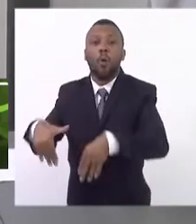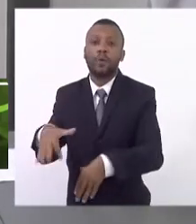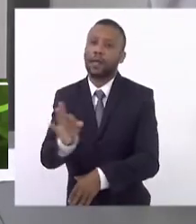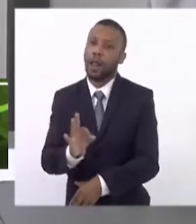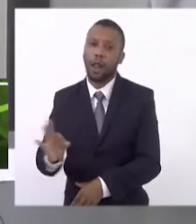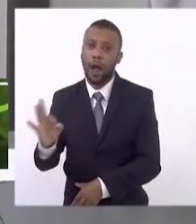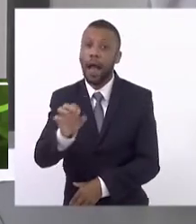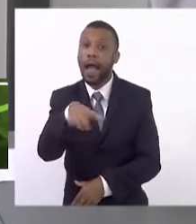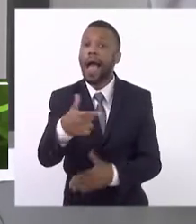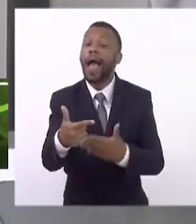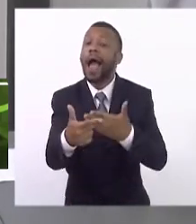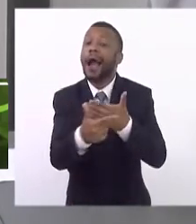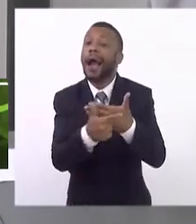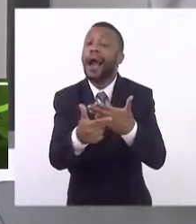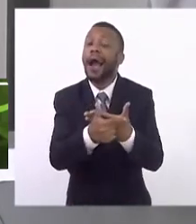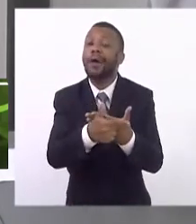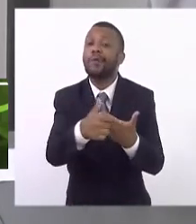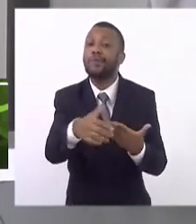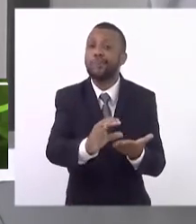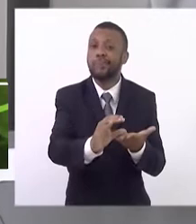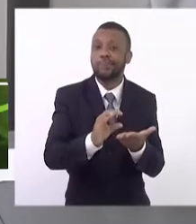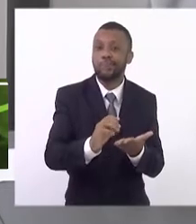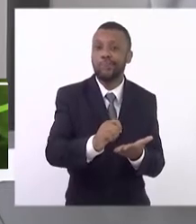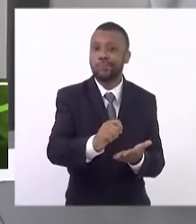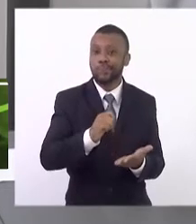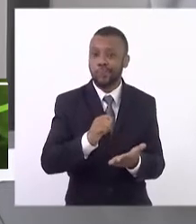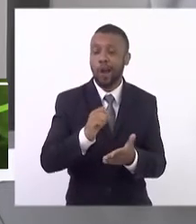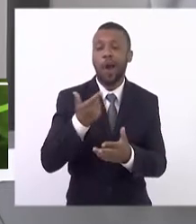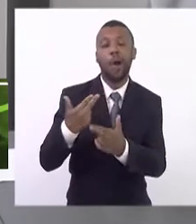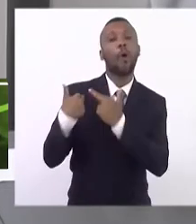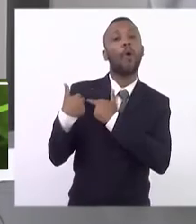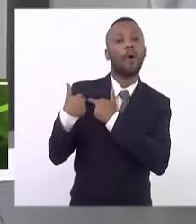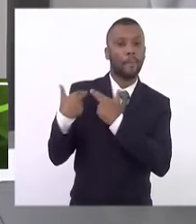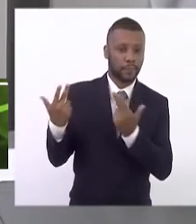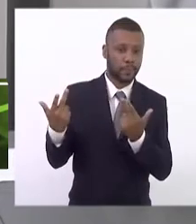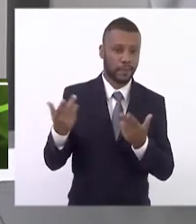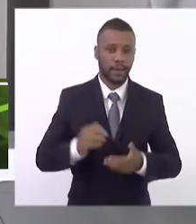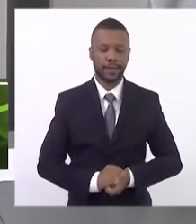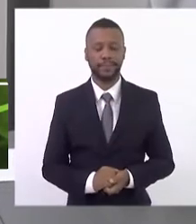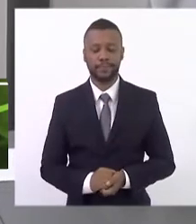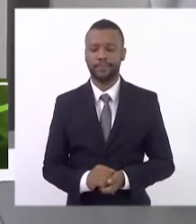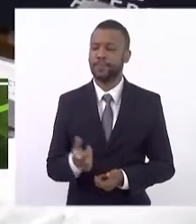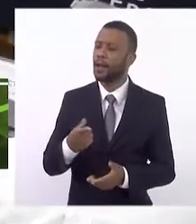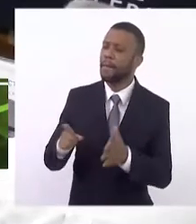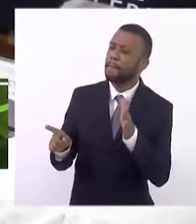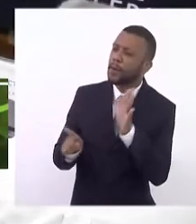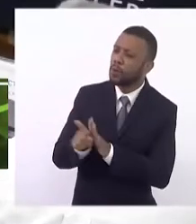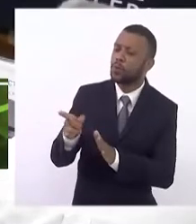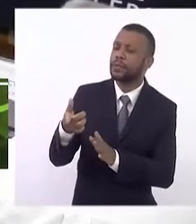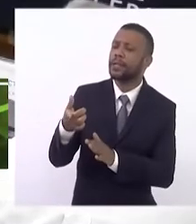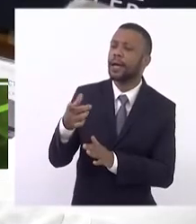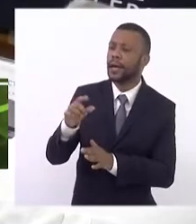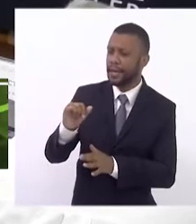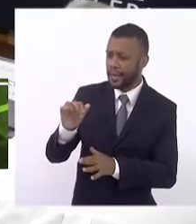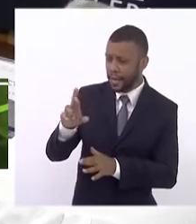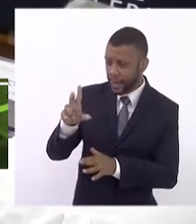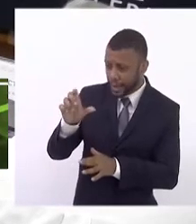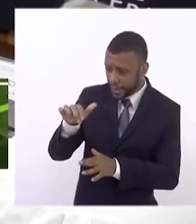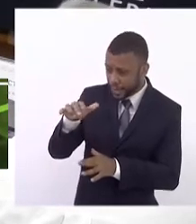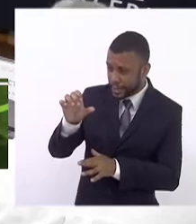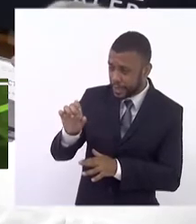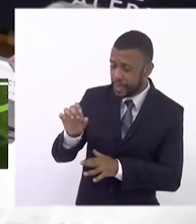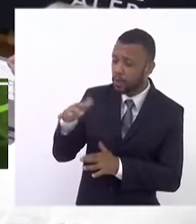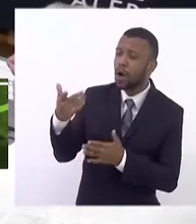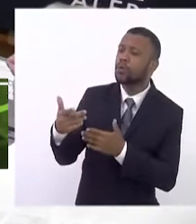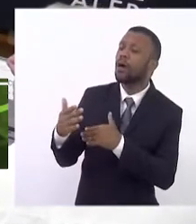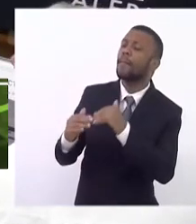de cargo comissionado. Doutora Irlane, qual é a sua profissão? Economista. A senhora é